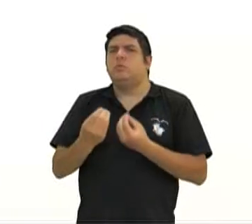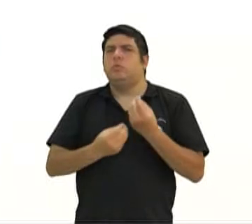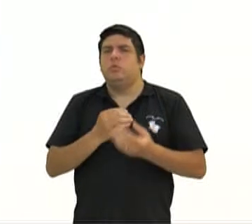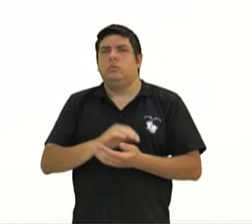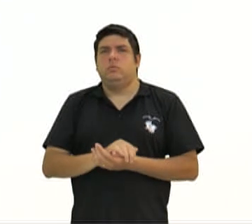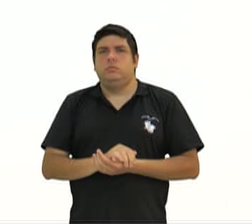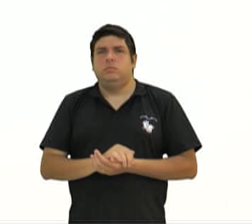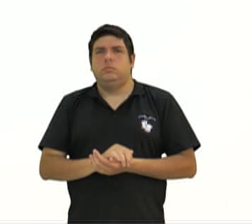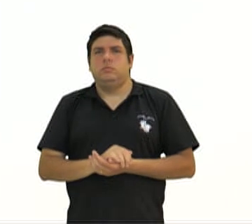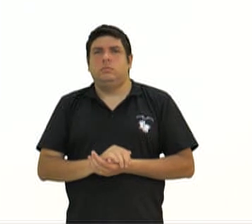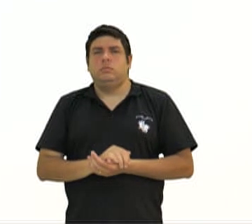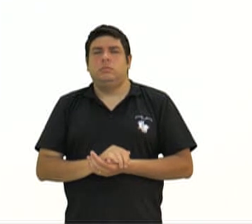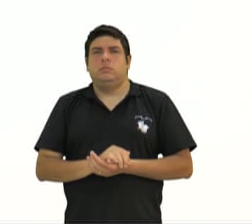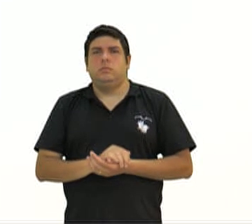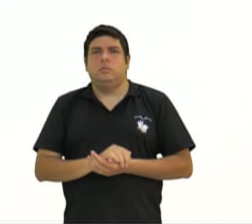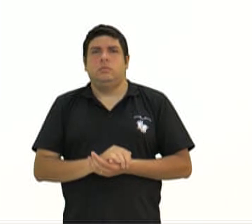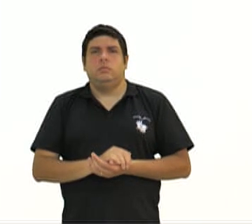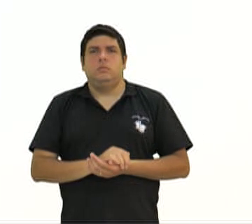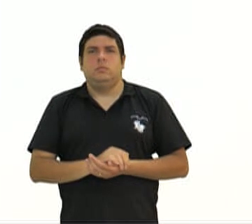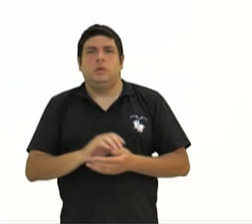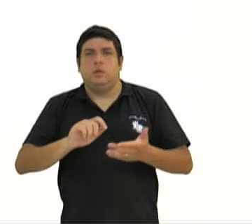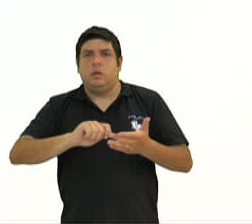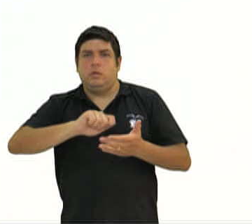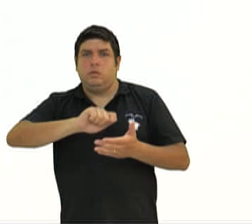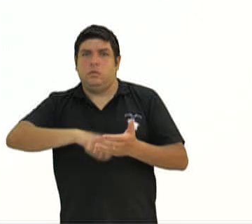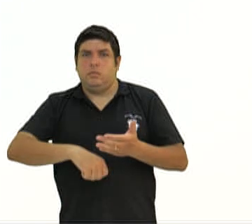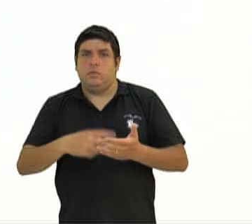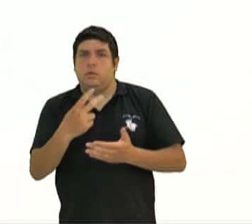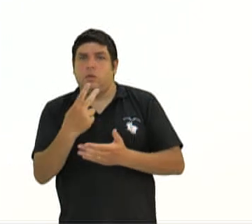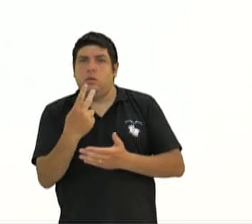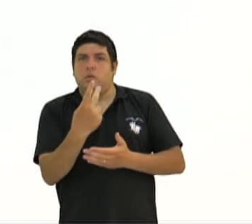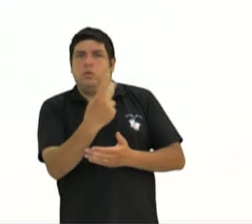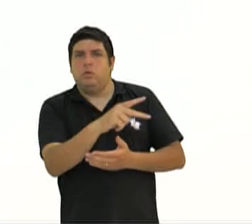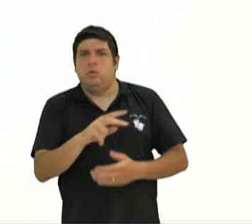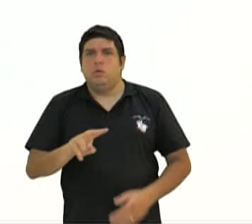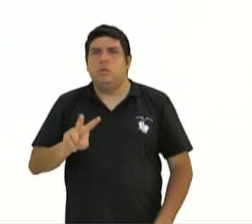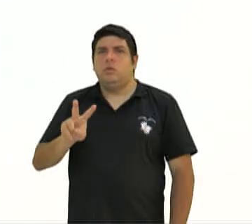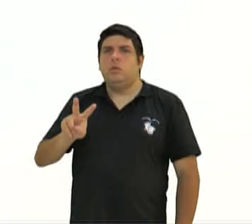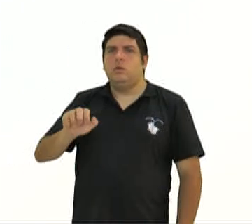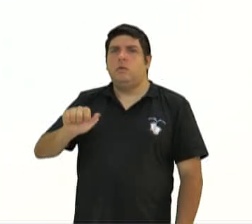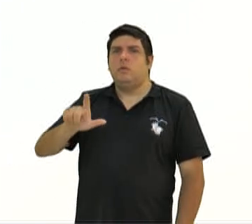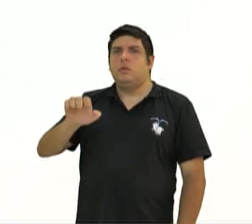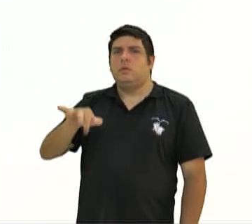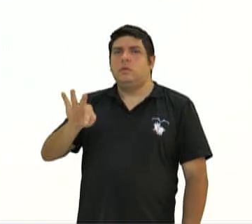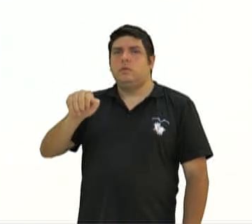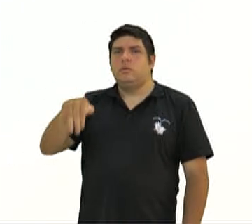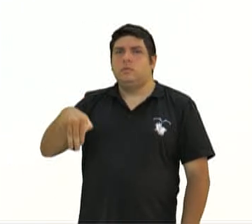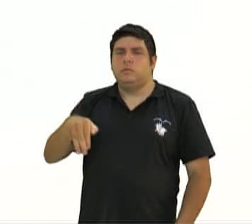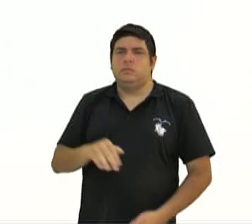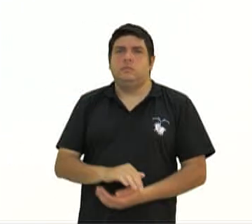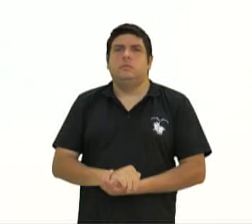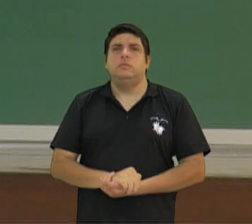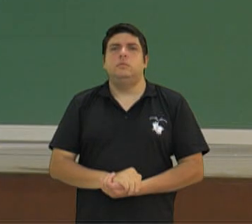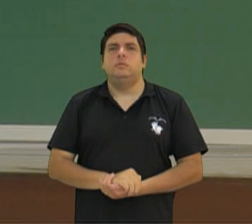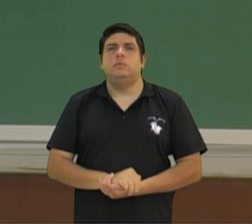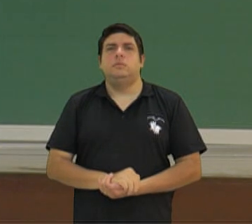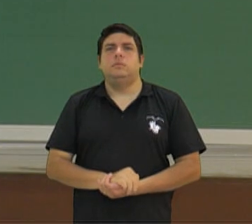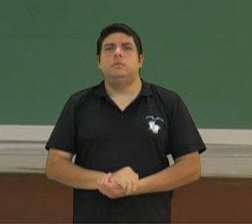your Valentine. Então ele assinou assim. From your Valentine, que significa do seu Valentim.